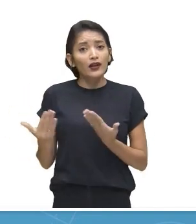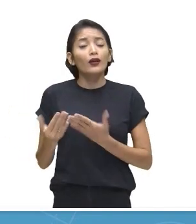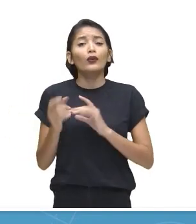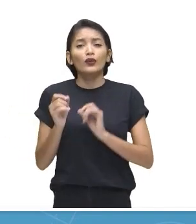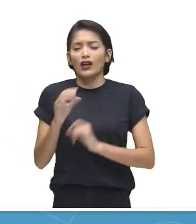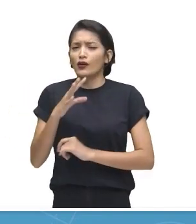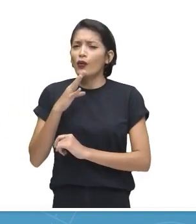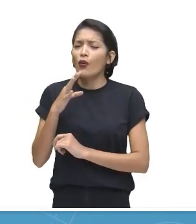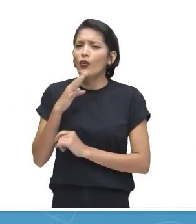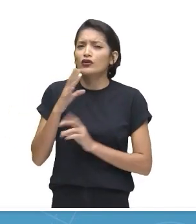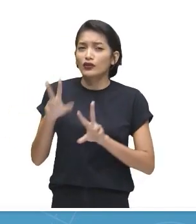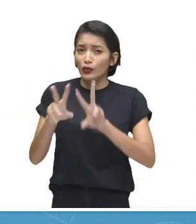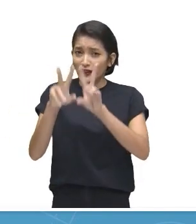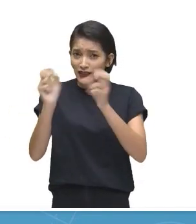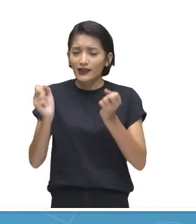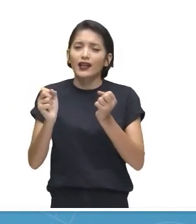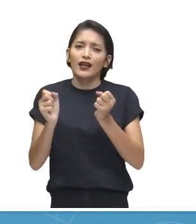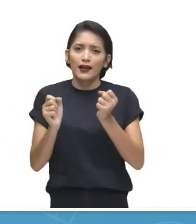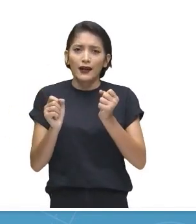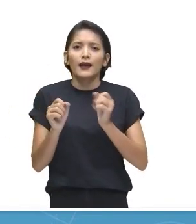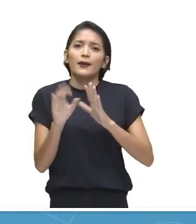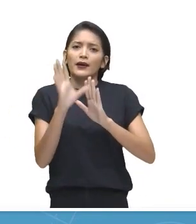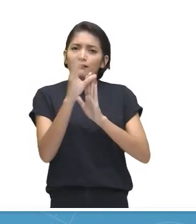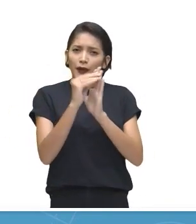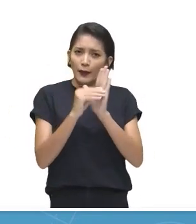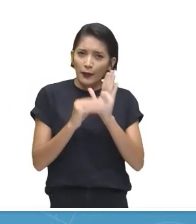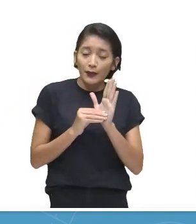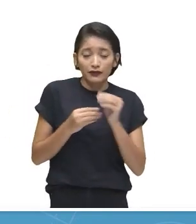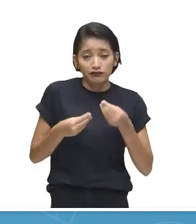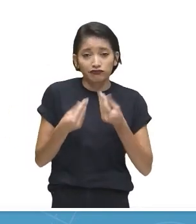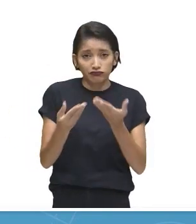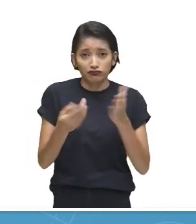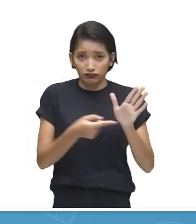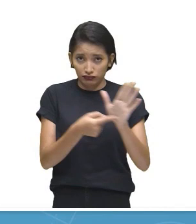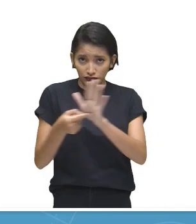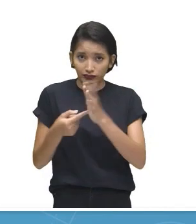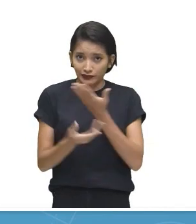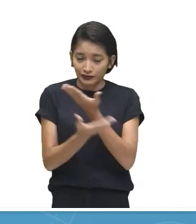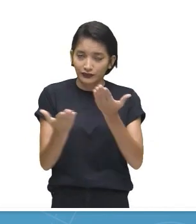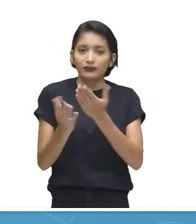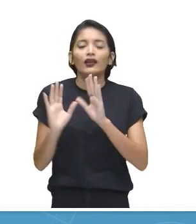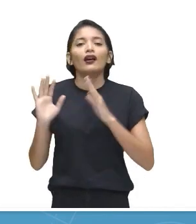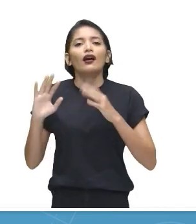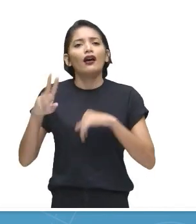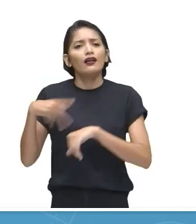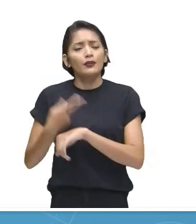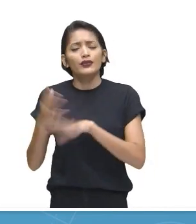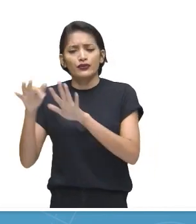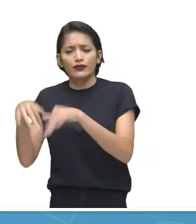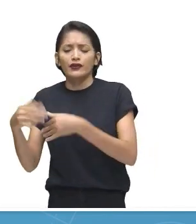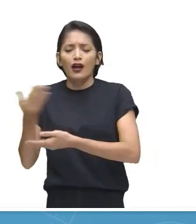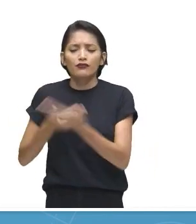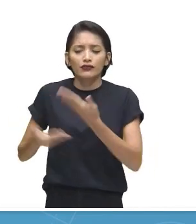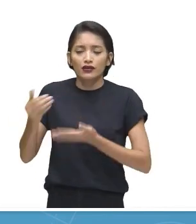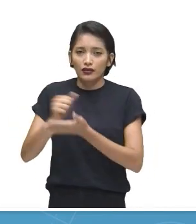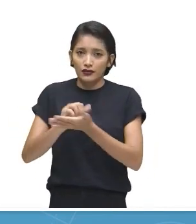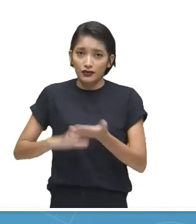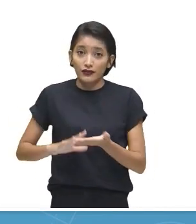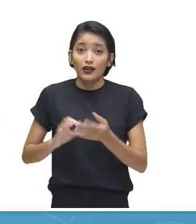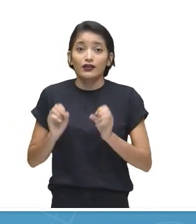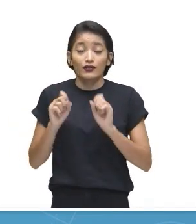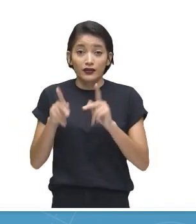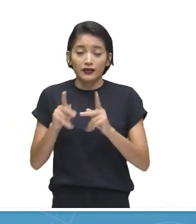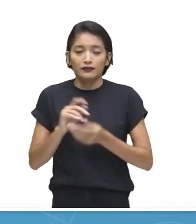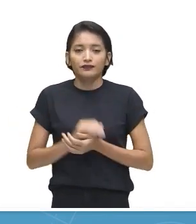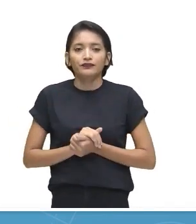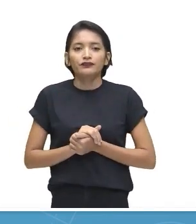pouco mais, né, sobre esses conteúdos que a gente vai trazer para vocês. E ao final, a gente vai interagir um pouquinho com as nossas atividades, certo? A